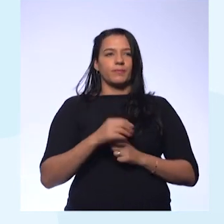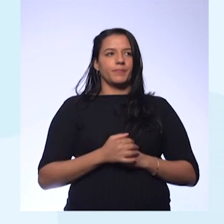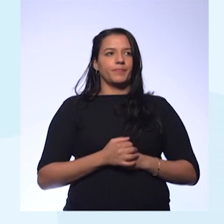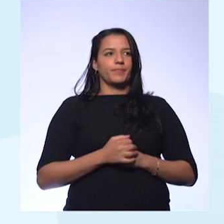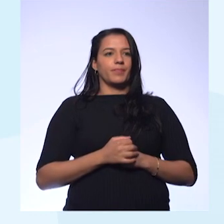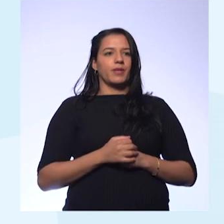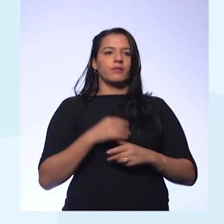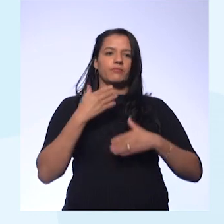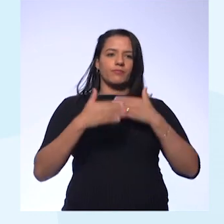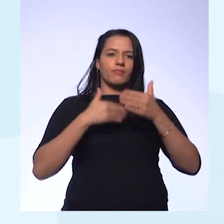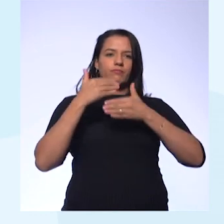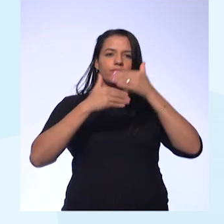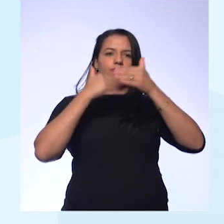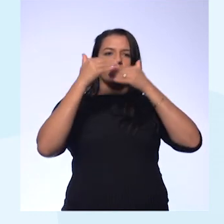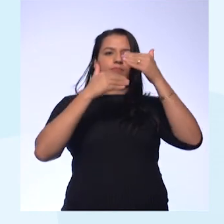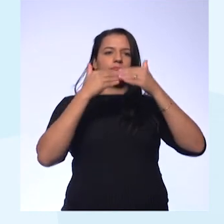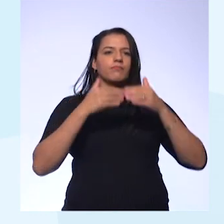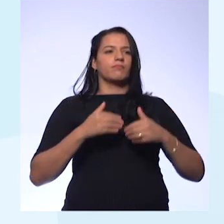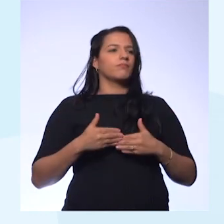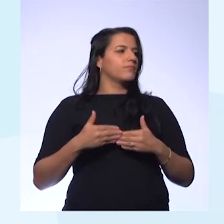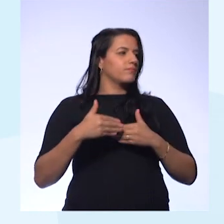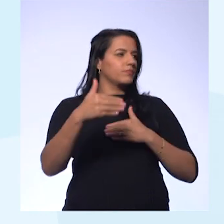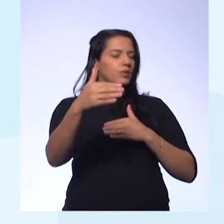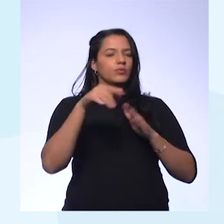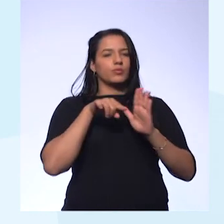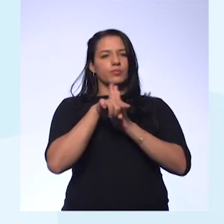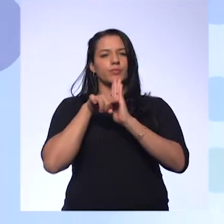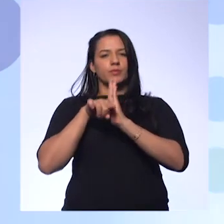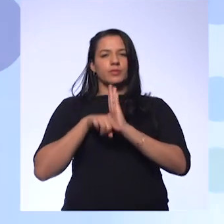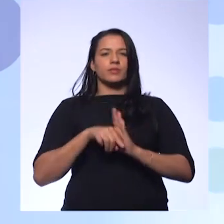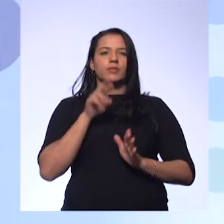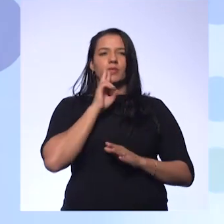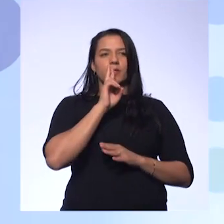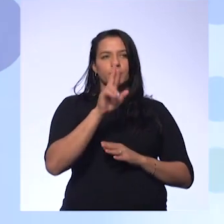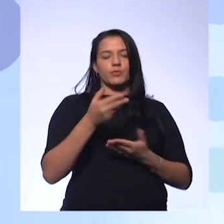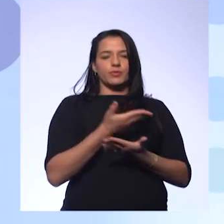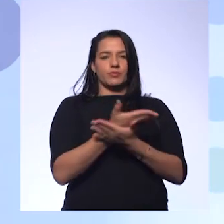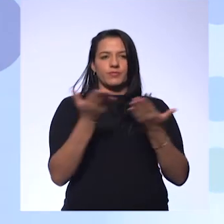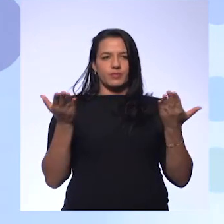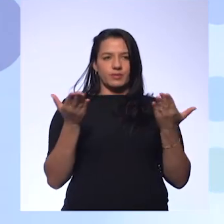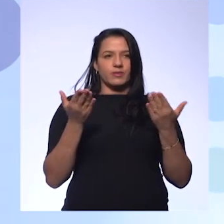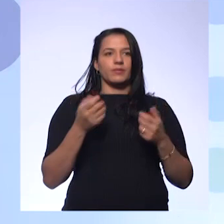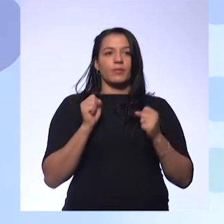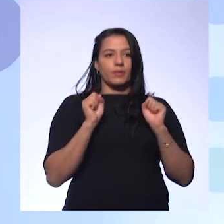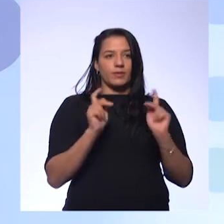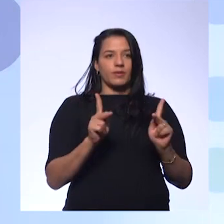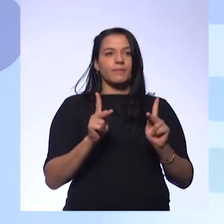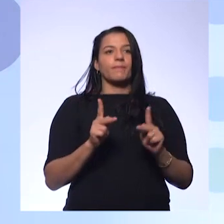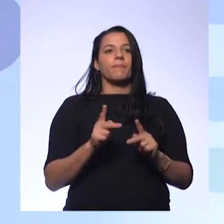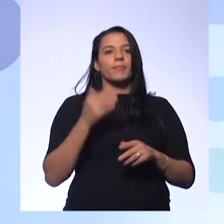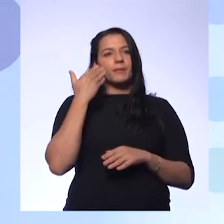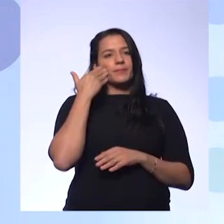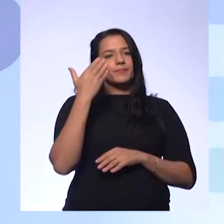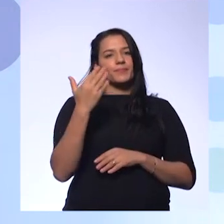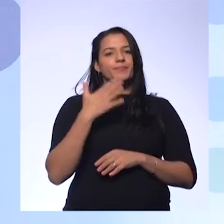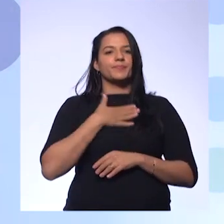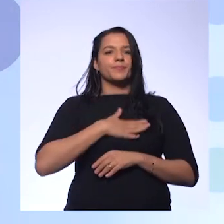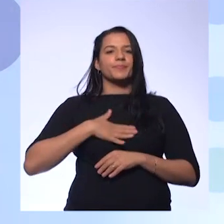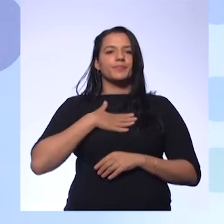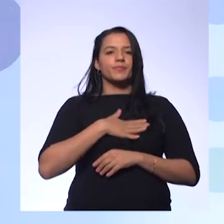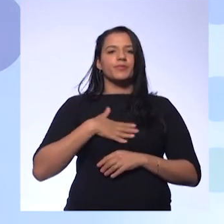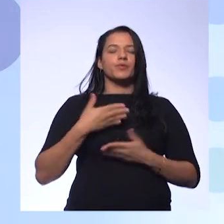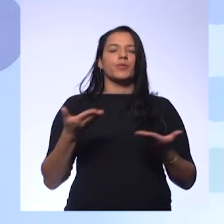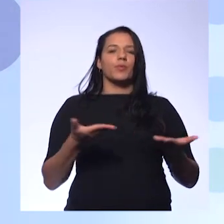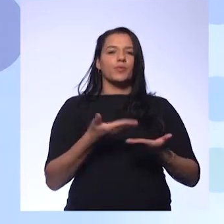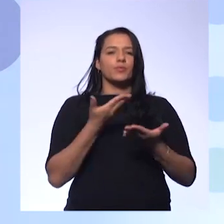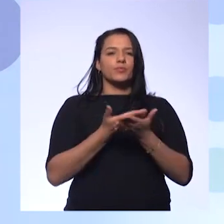sempre melhorar o nosso trabalho a partir da pesquisa e das respostas que vocês indicarem. Tudo bem? Espero que vocês tenham gostado da aula